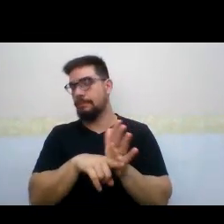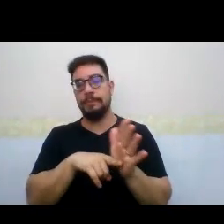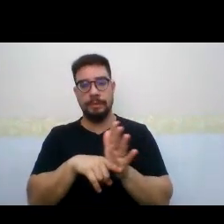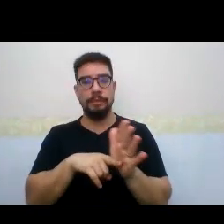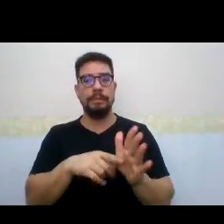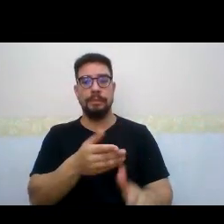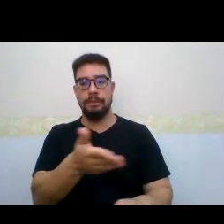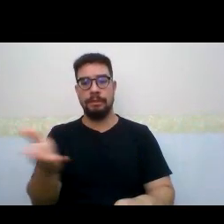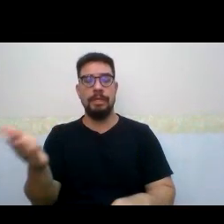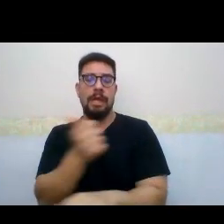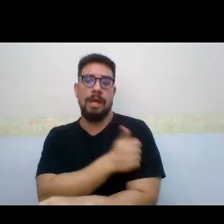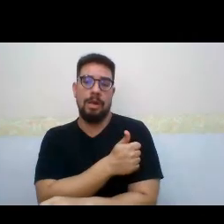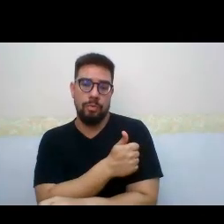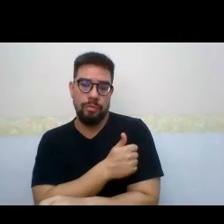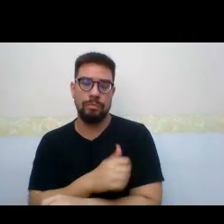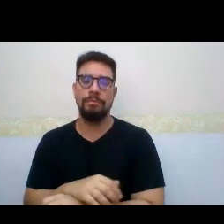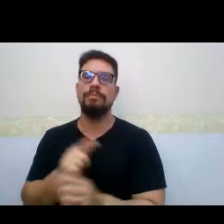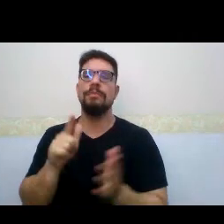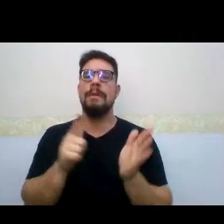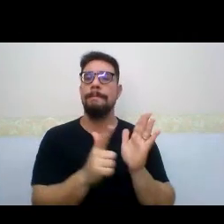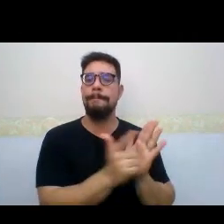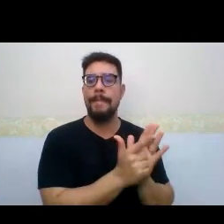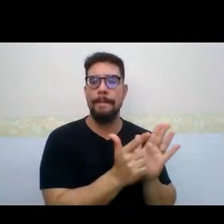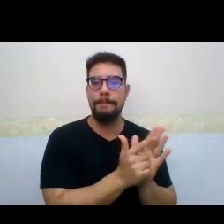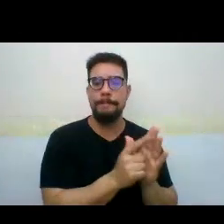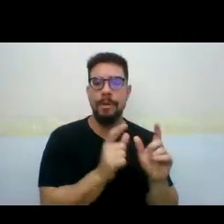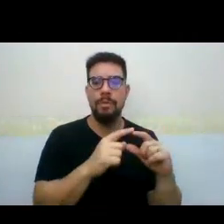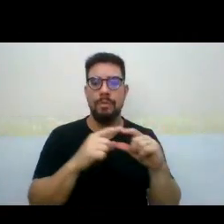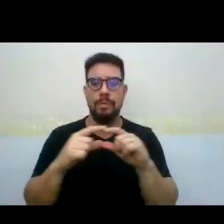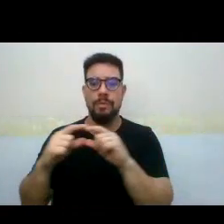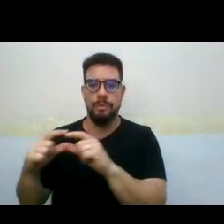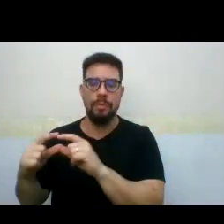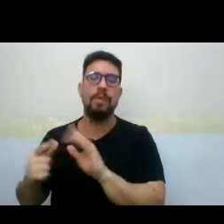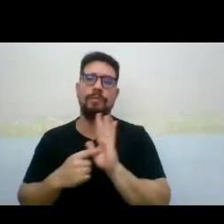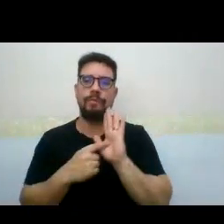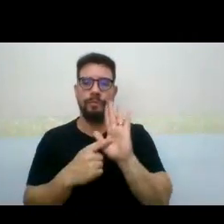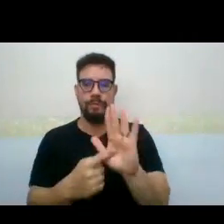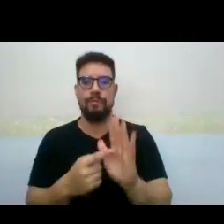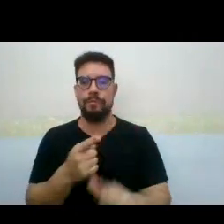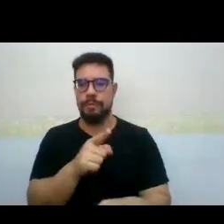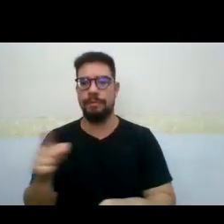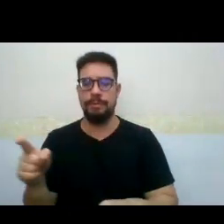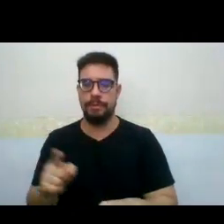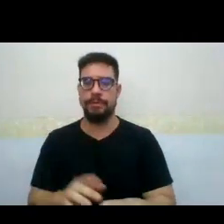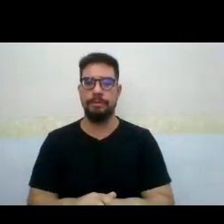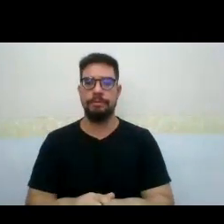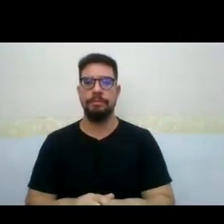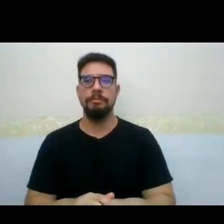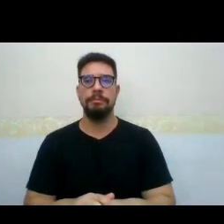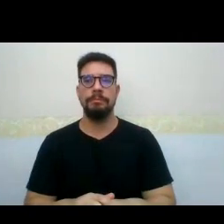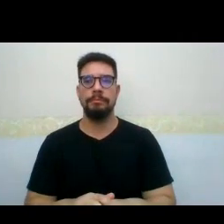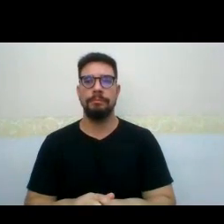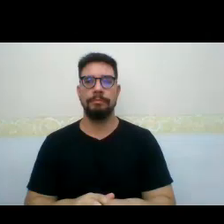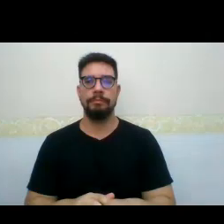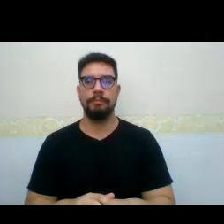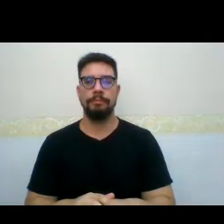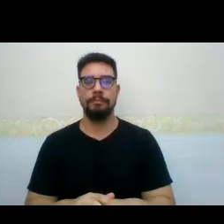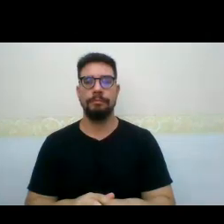fazerem. São papeizinhos pequenininhos, deixa eu mostrar, abrir a câmera para mostrar para vocês. São papeizinhos